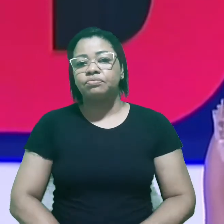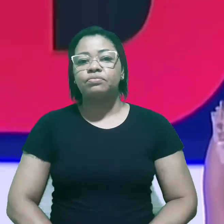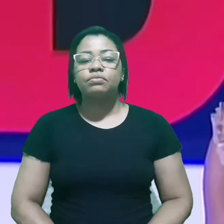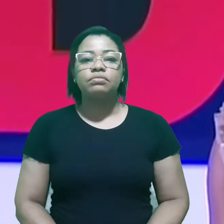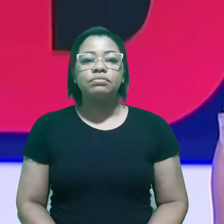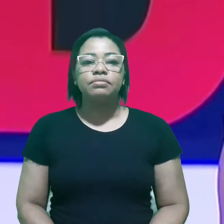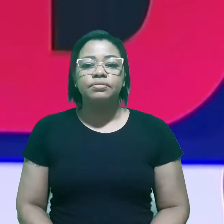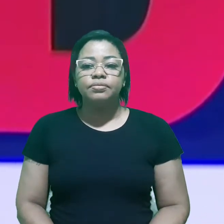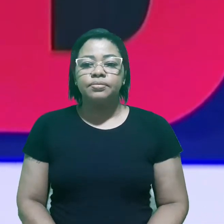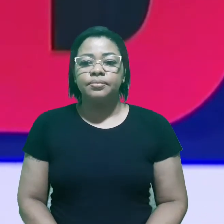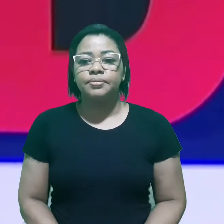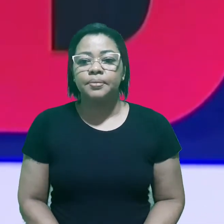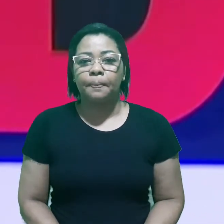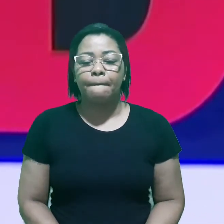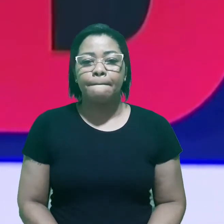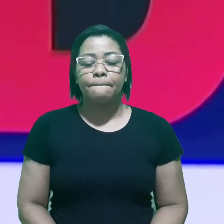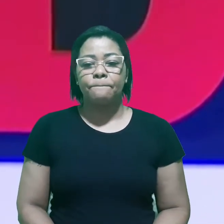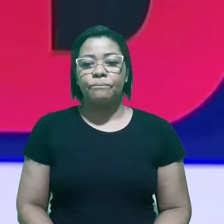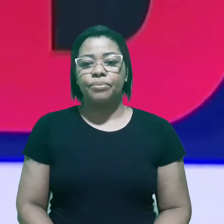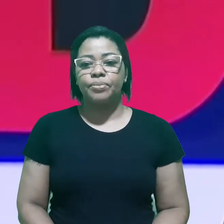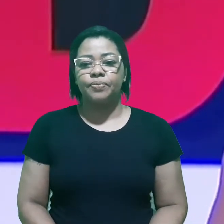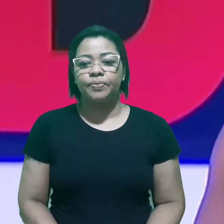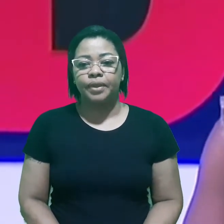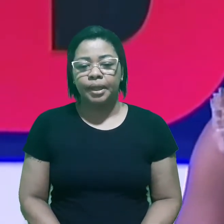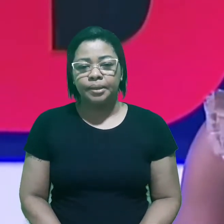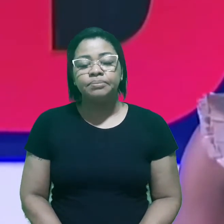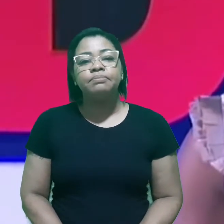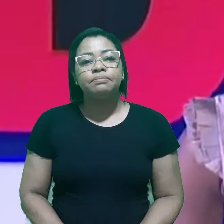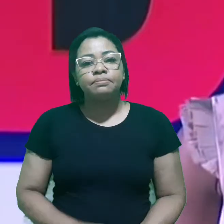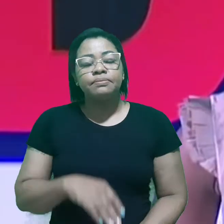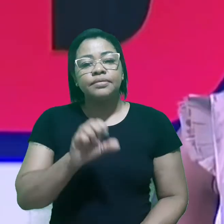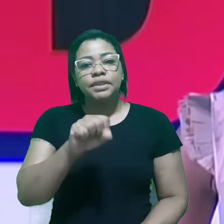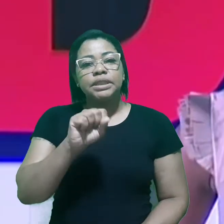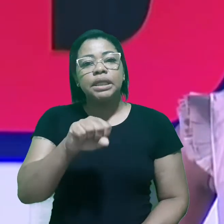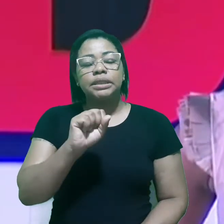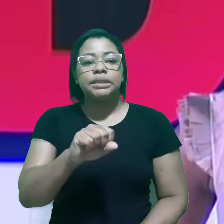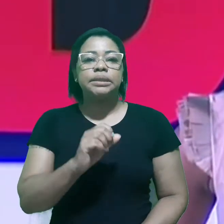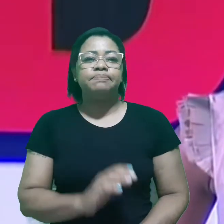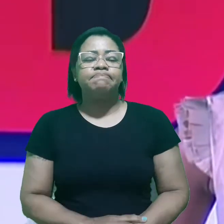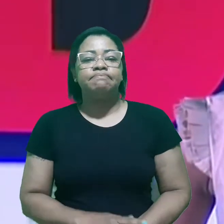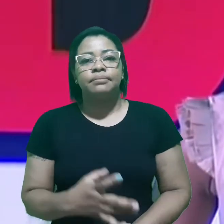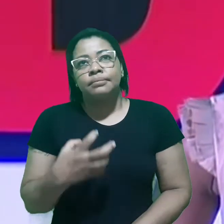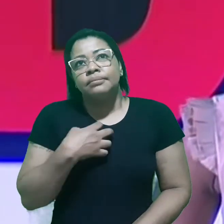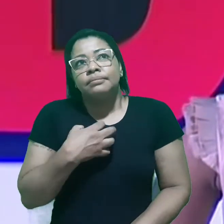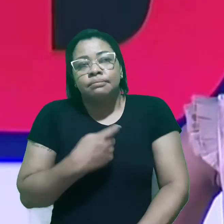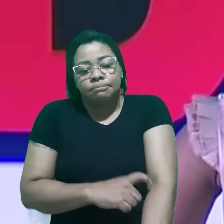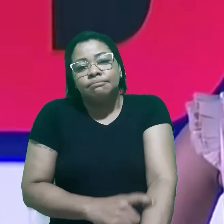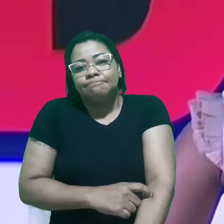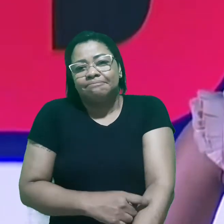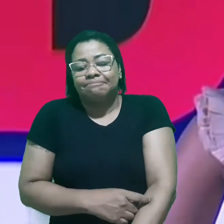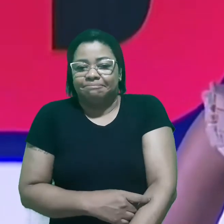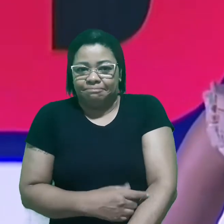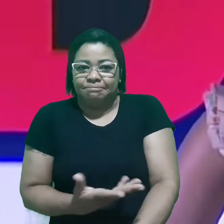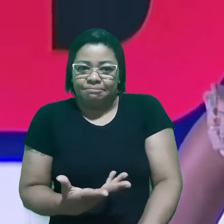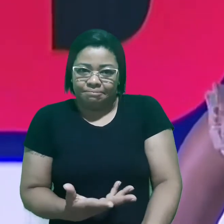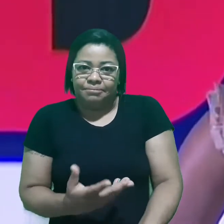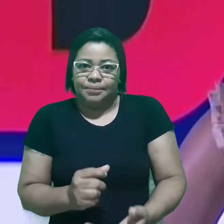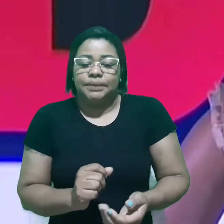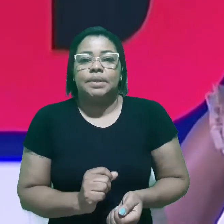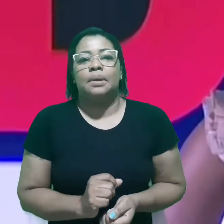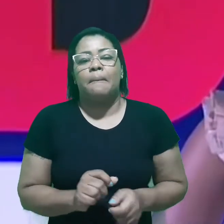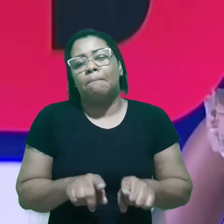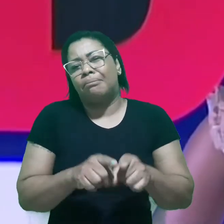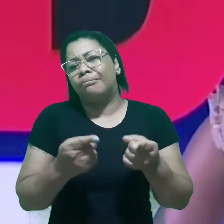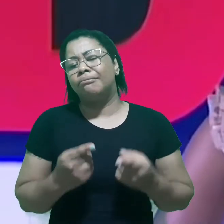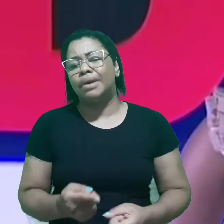É óbvio que eu disse isso num leve ataque de irritação. Mas só que nunca havia me ocorrido pensar que só porque eu havia lido